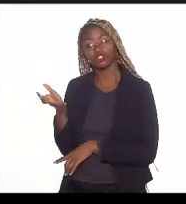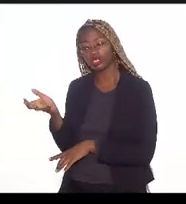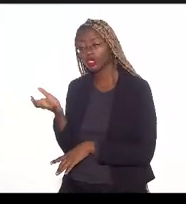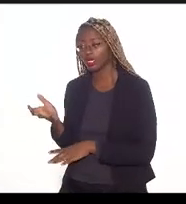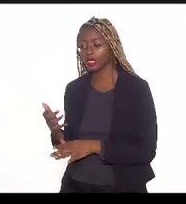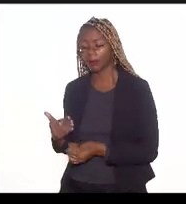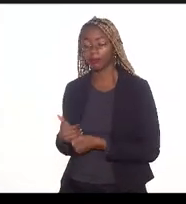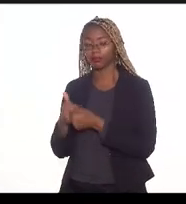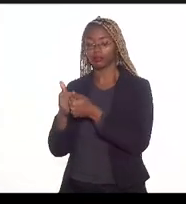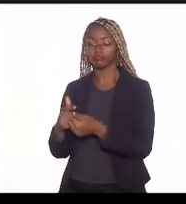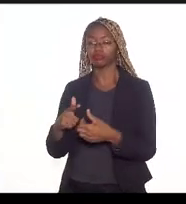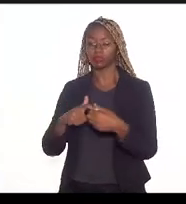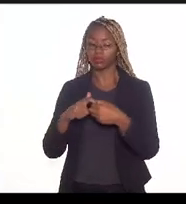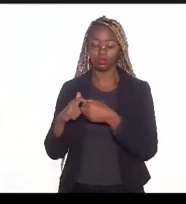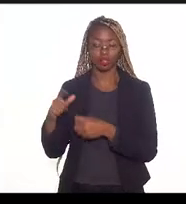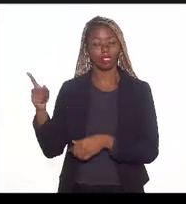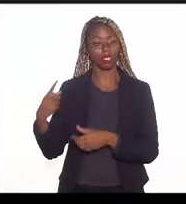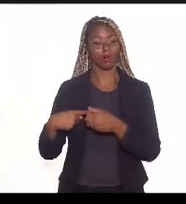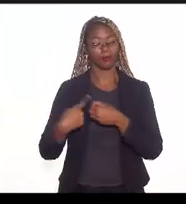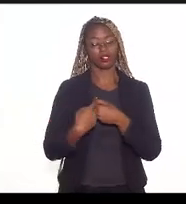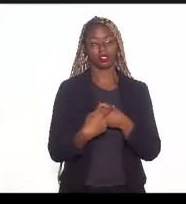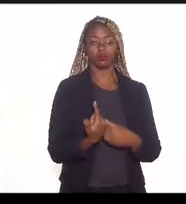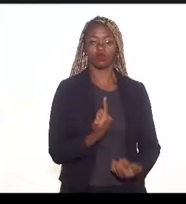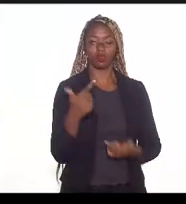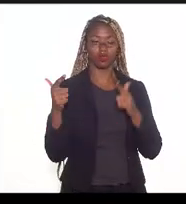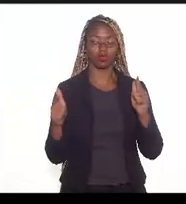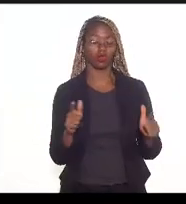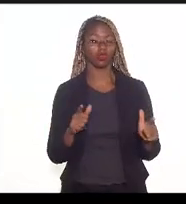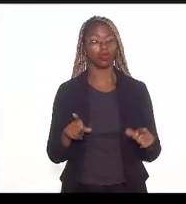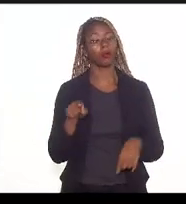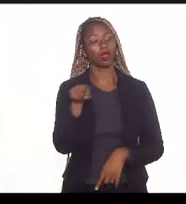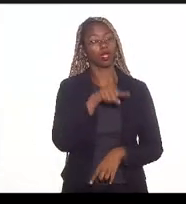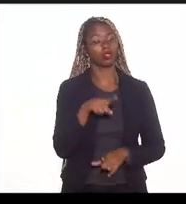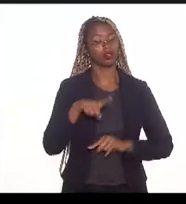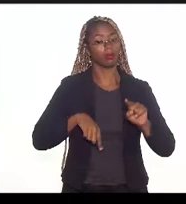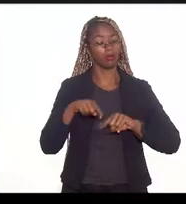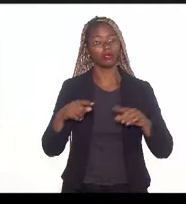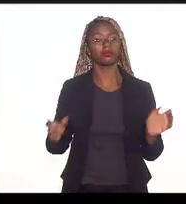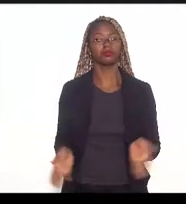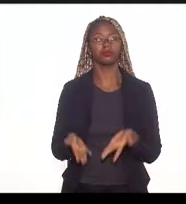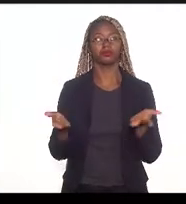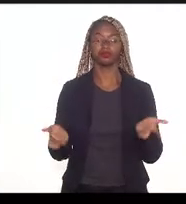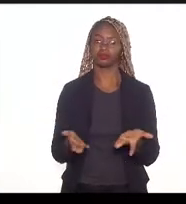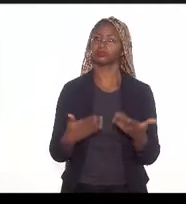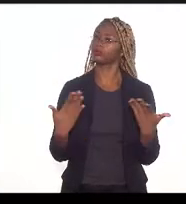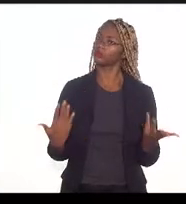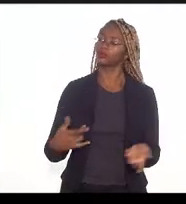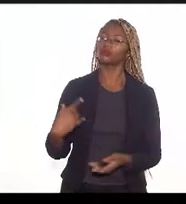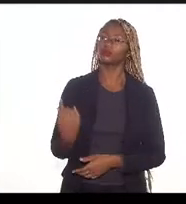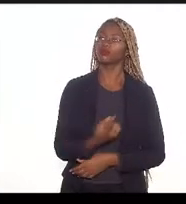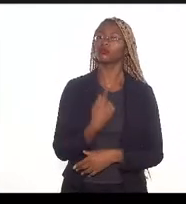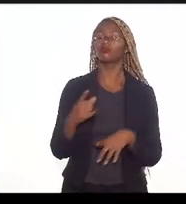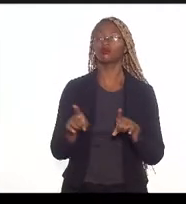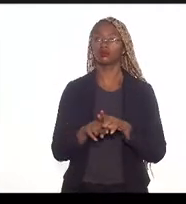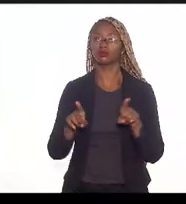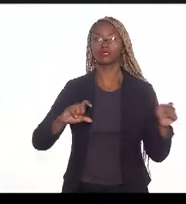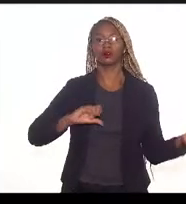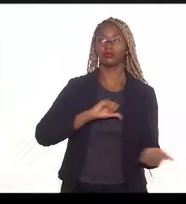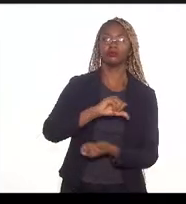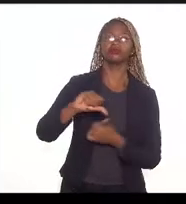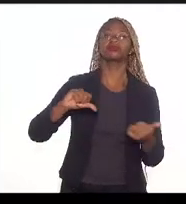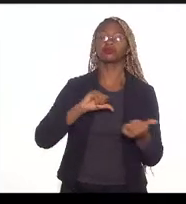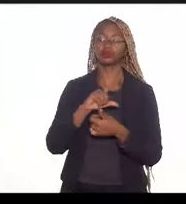poder implementar esse produto do Fomenta. A gente está com essa questão da melhoria do ambiente de inovação